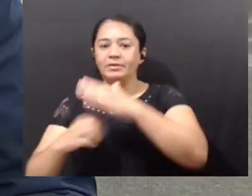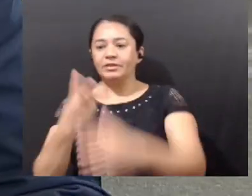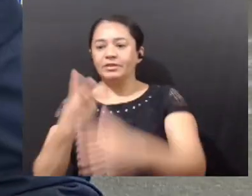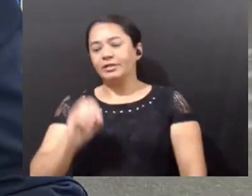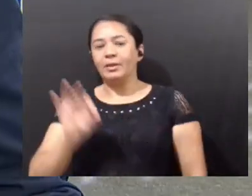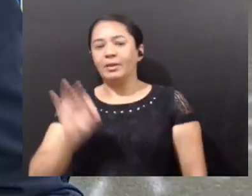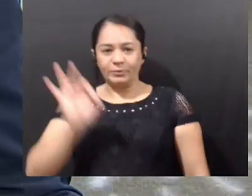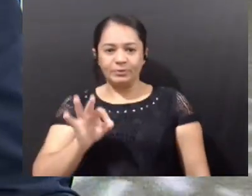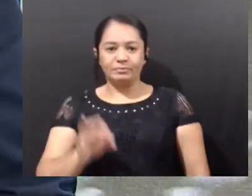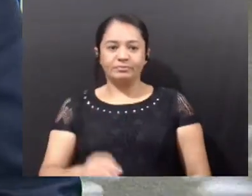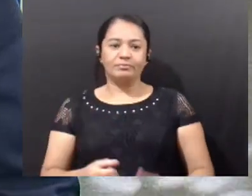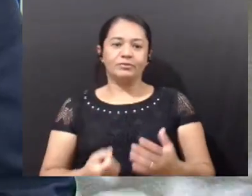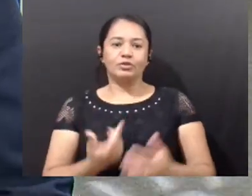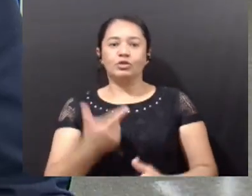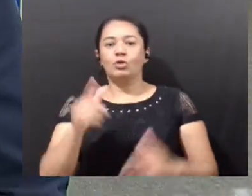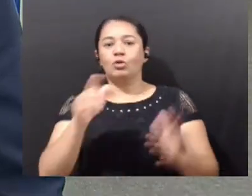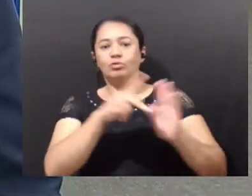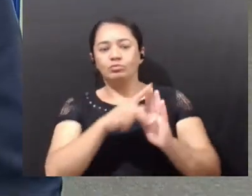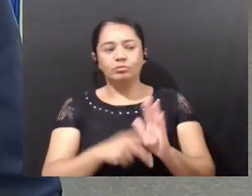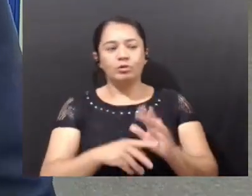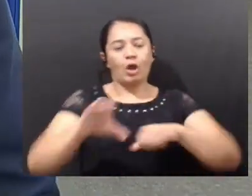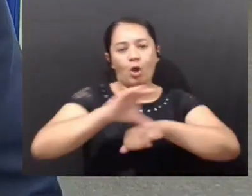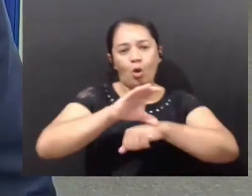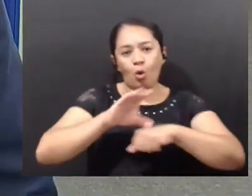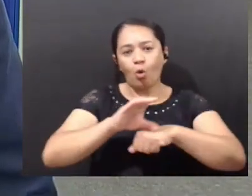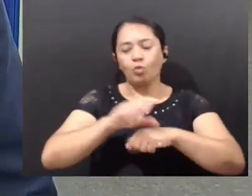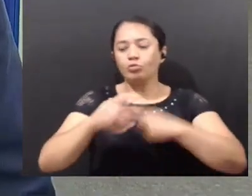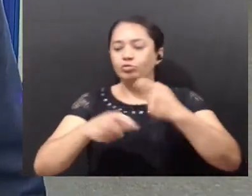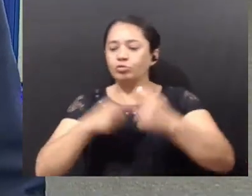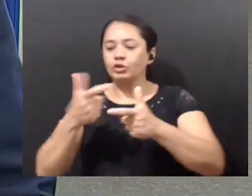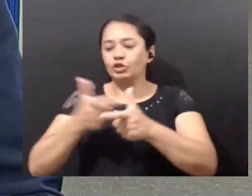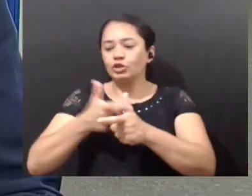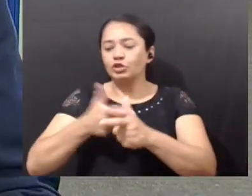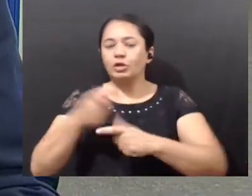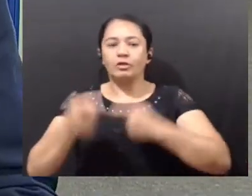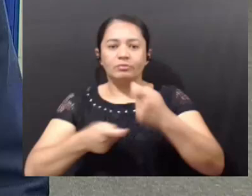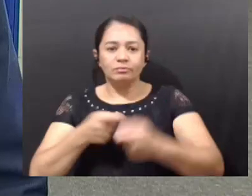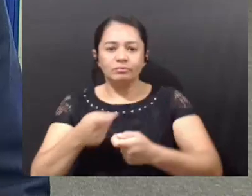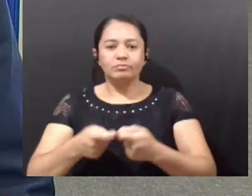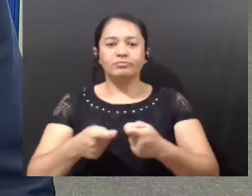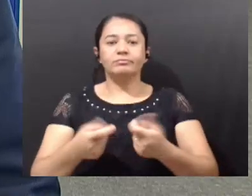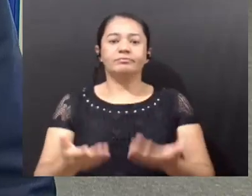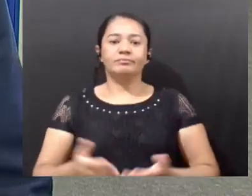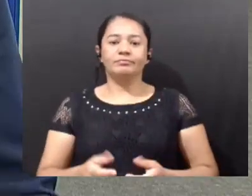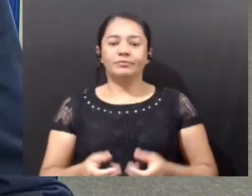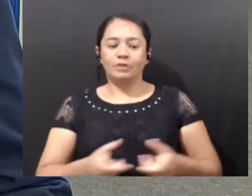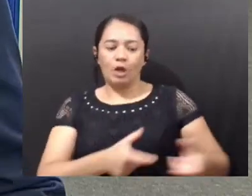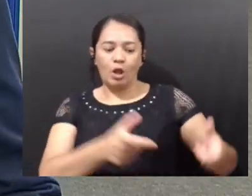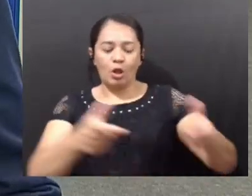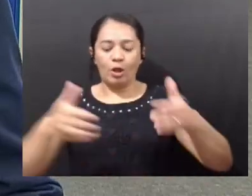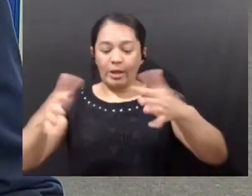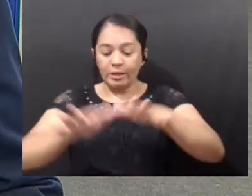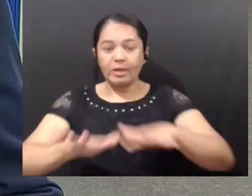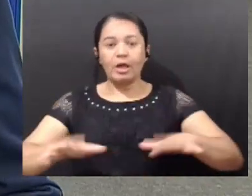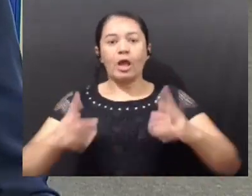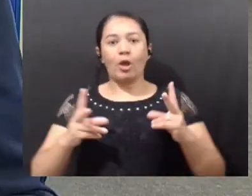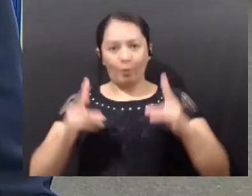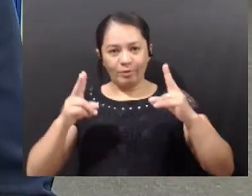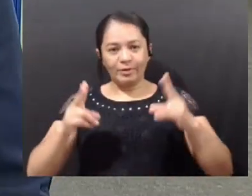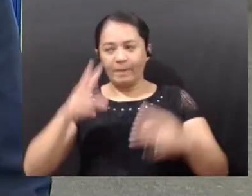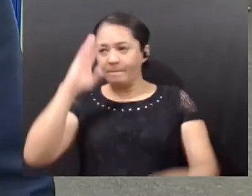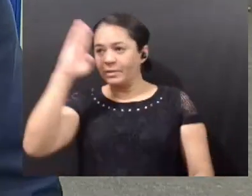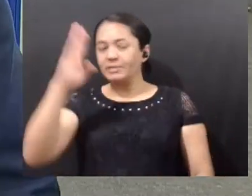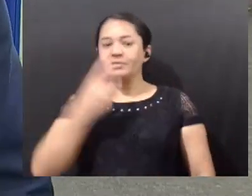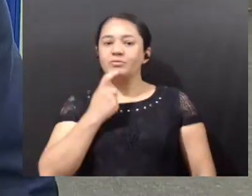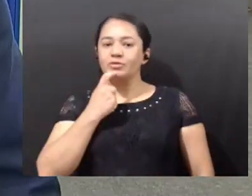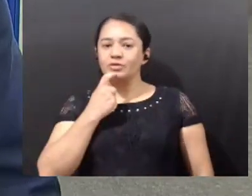programas de capacitação, renegociação de dívida. Então, espaços como esse, principalmente Campinas, que é vanguarda na